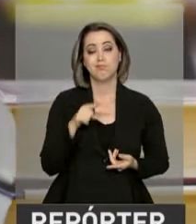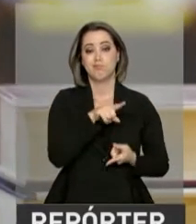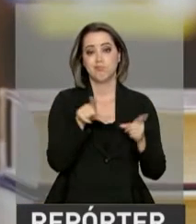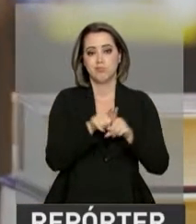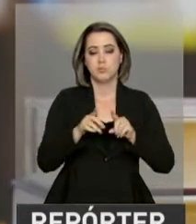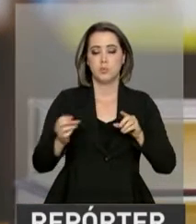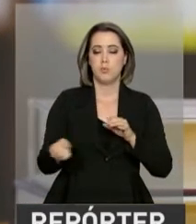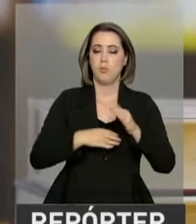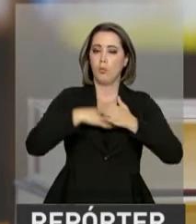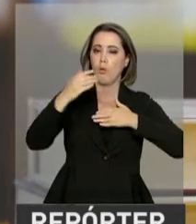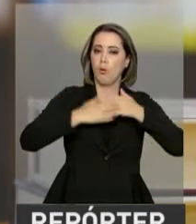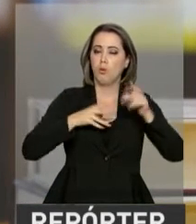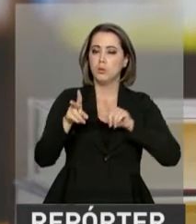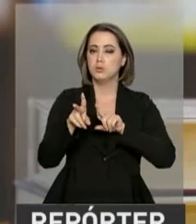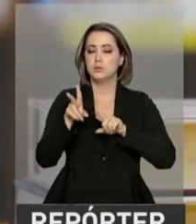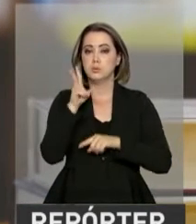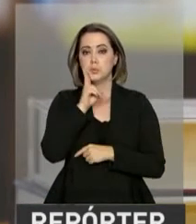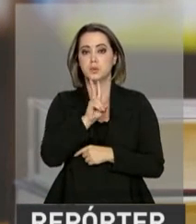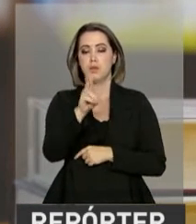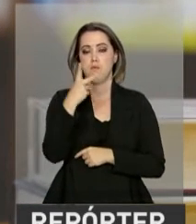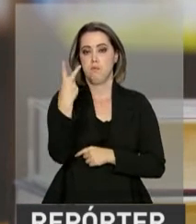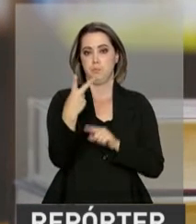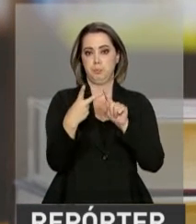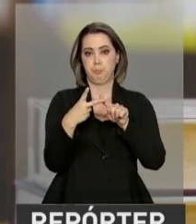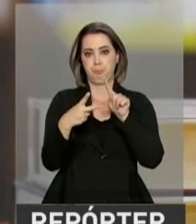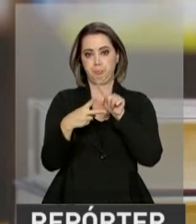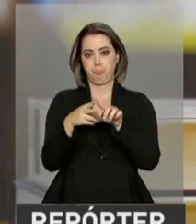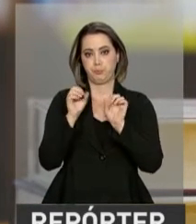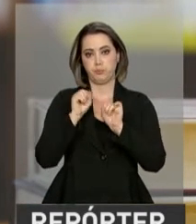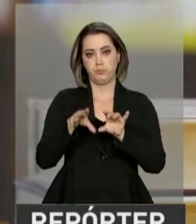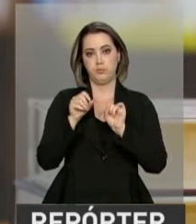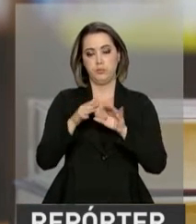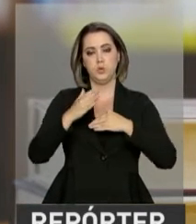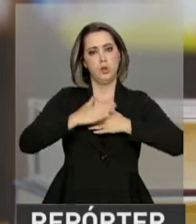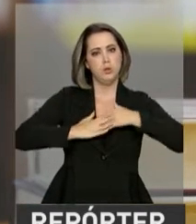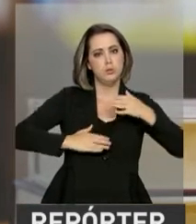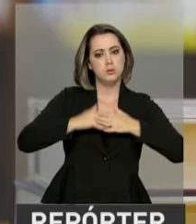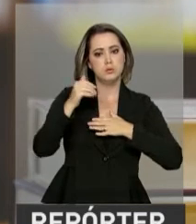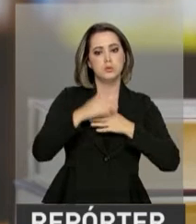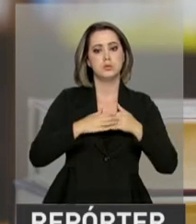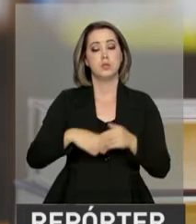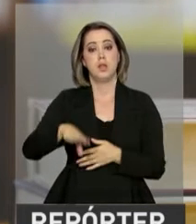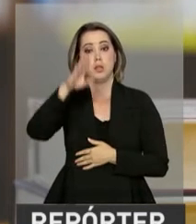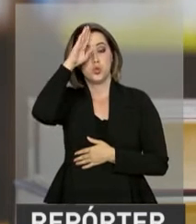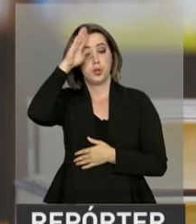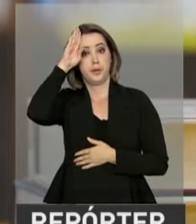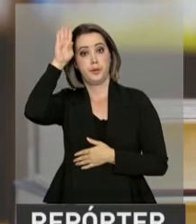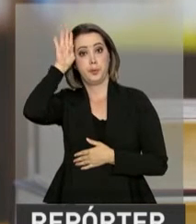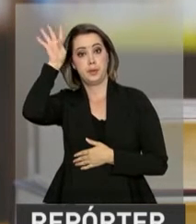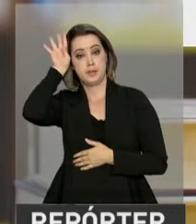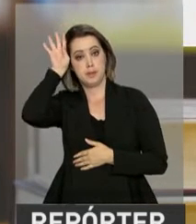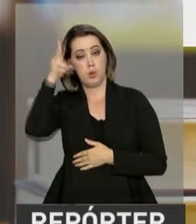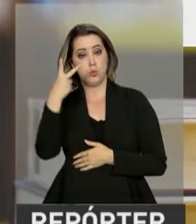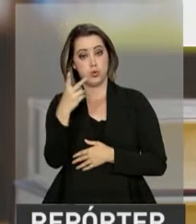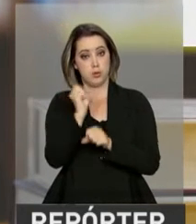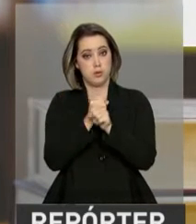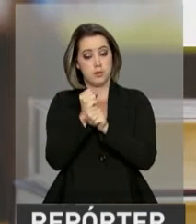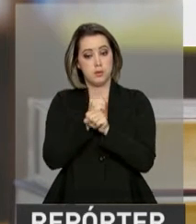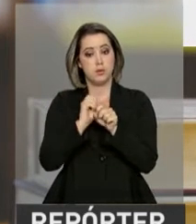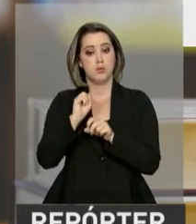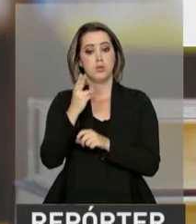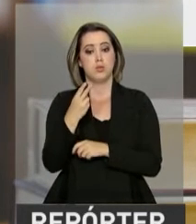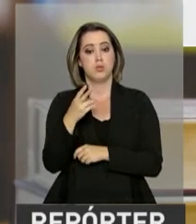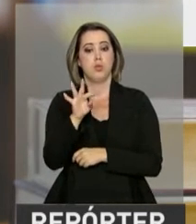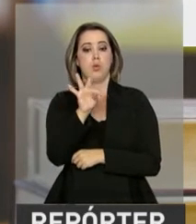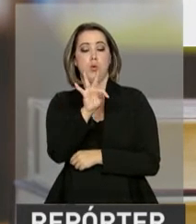profissional, o IBGE avaliou outras duas modalidades de educação profissional, a de graduação tecnológica e de técnico de